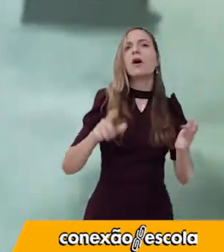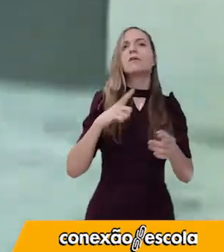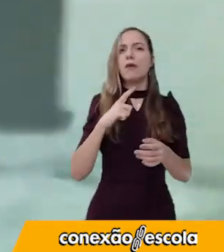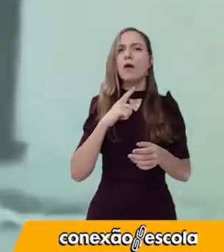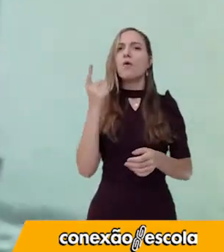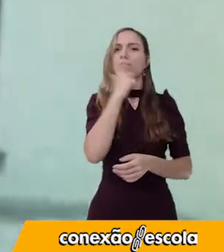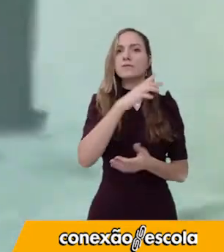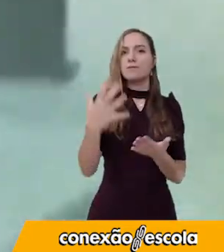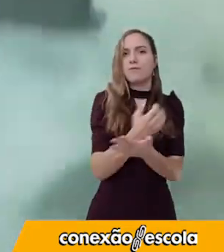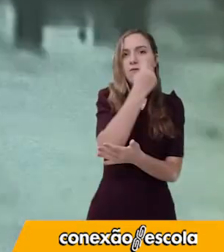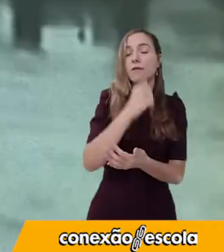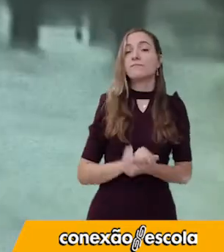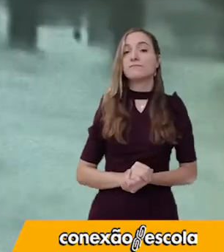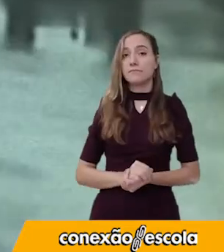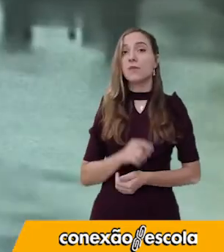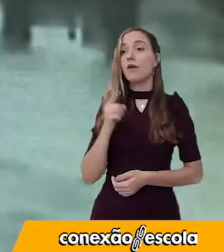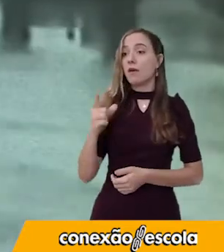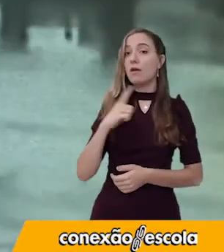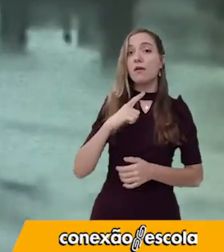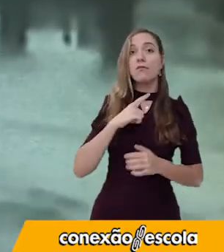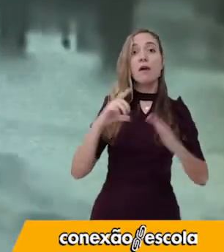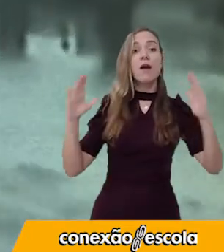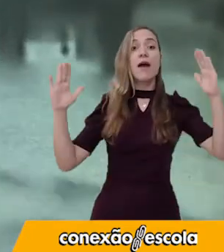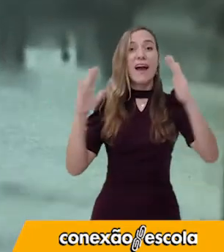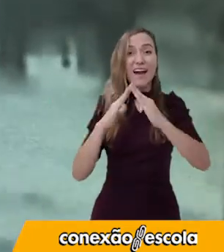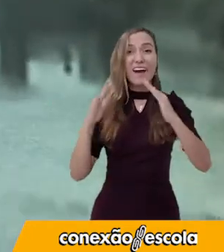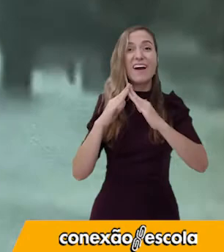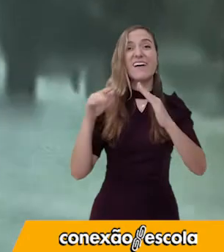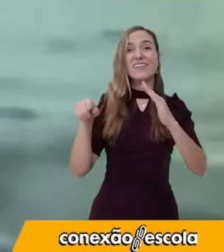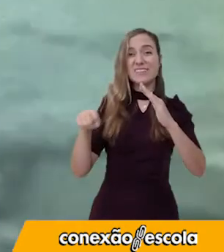manuscritos. Todos os muros de pedra que